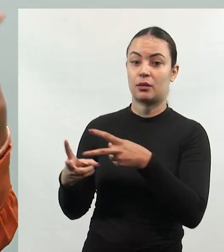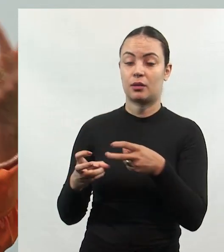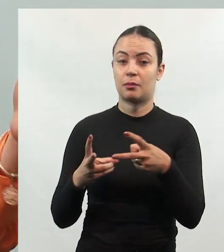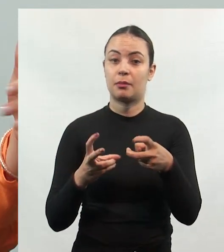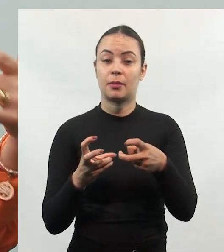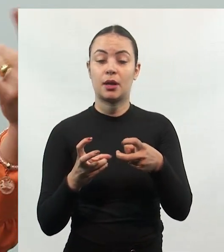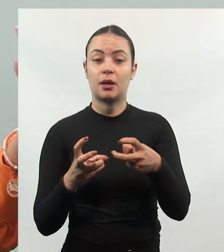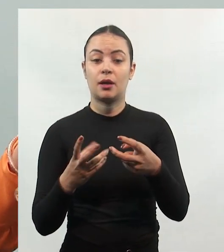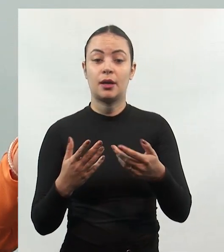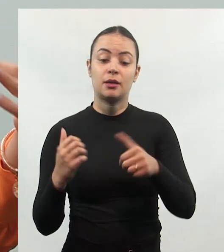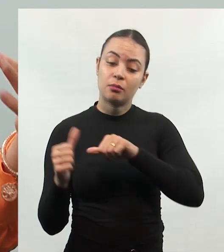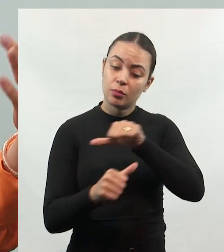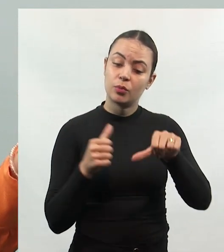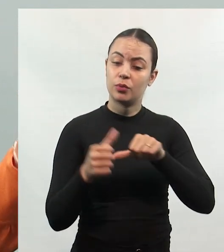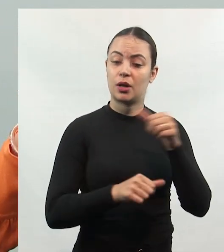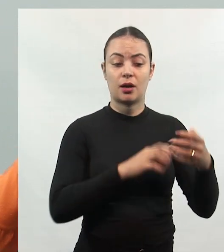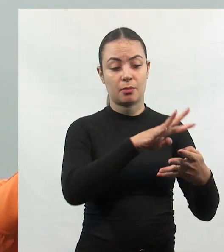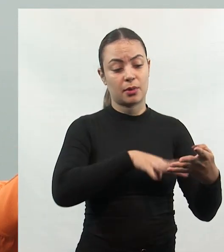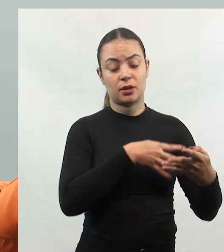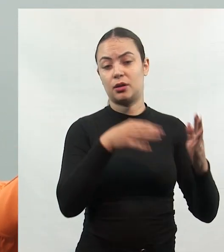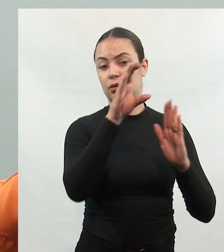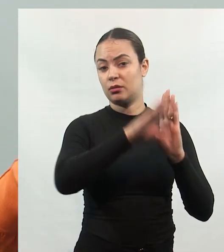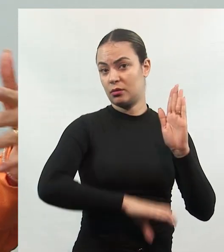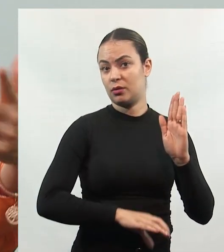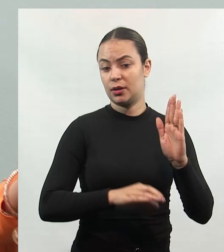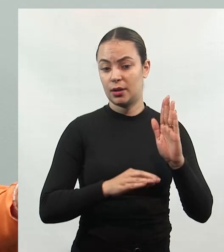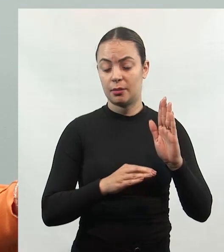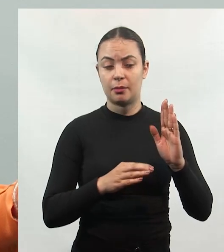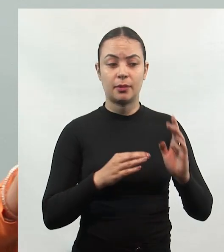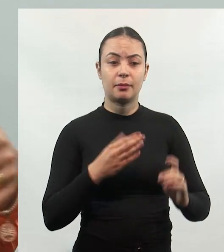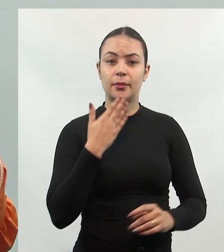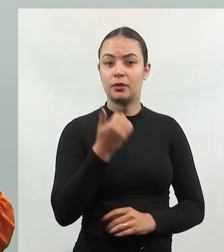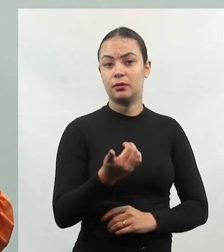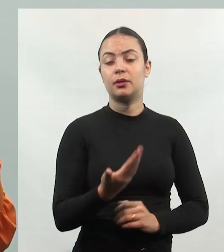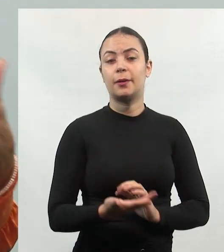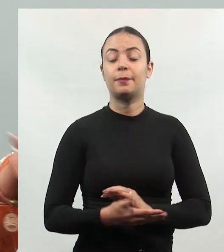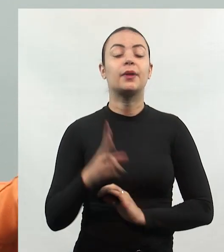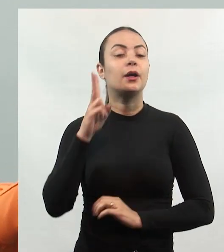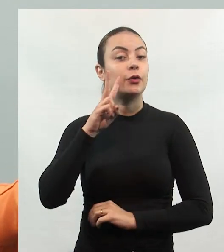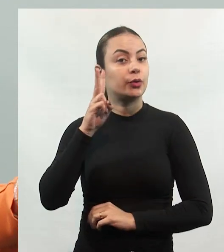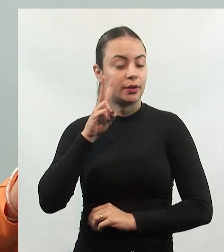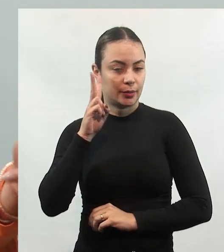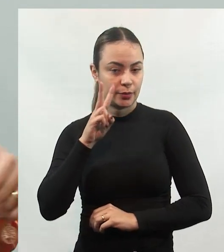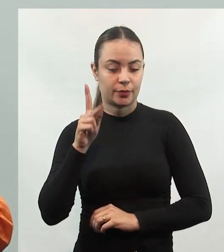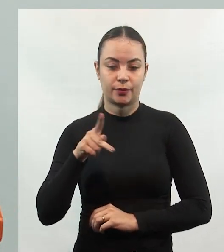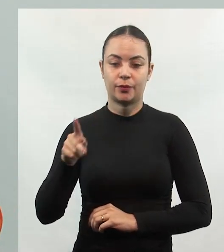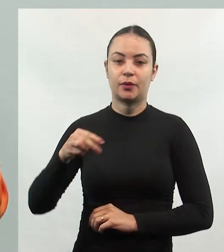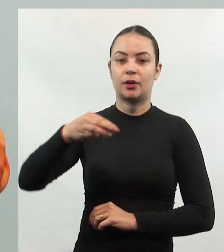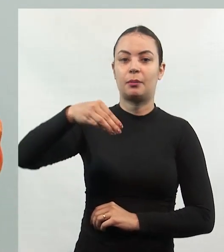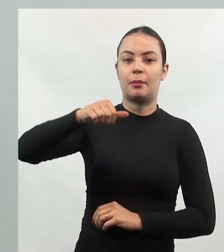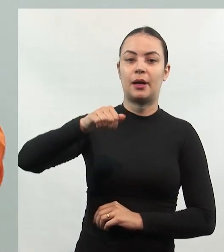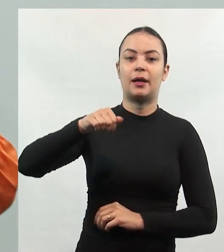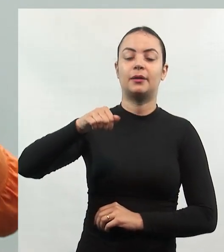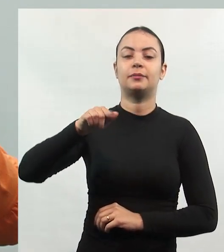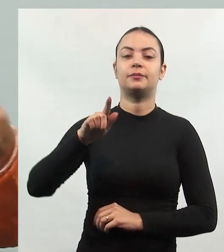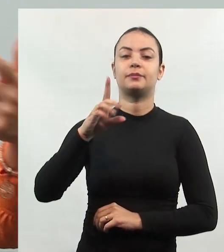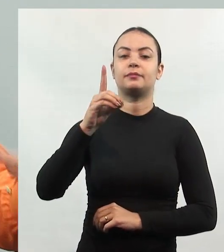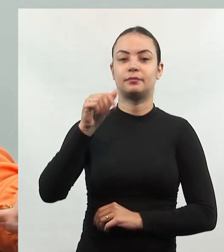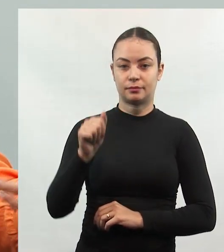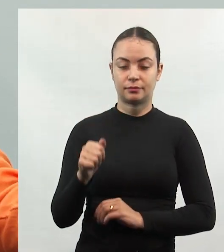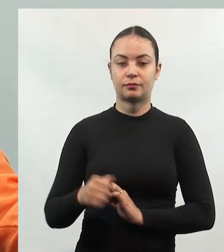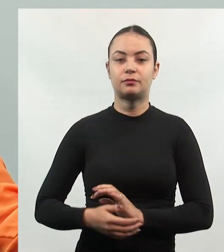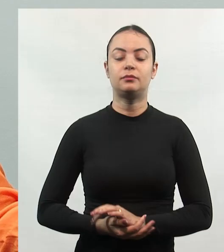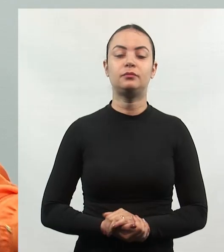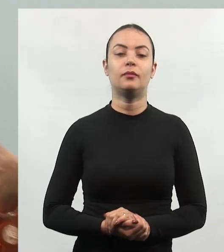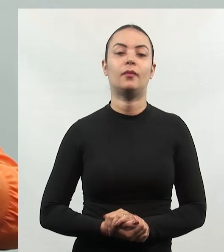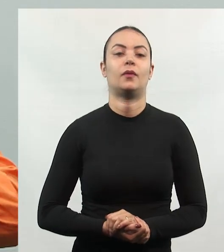assim, evidências, dados de como hoje está a educação, nós já temos, né? Avaliações anuais, avaliações a nível nacional,